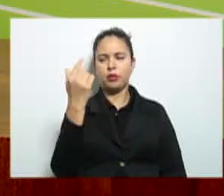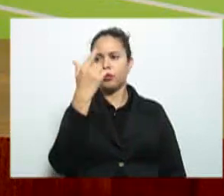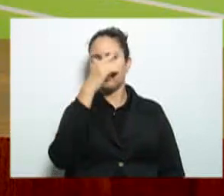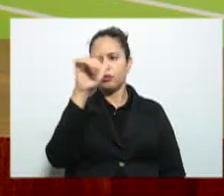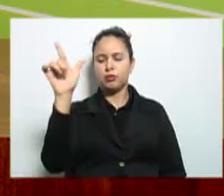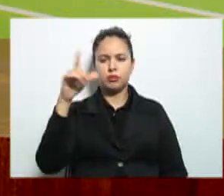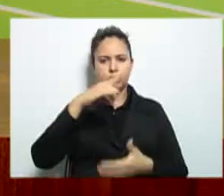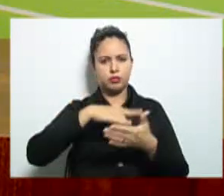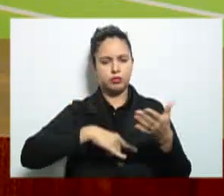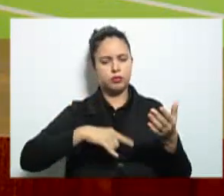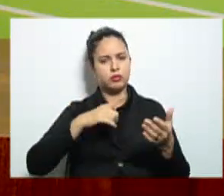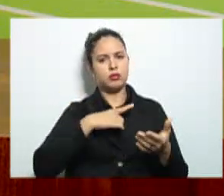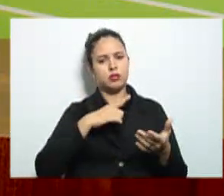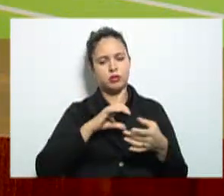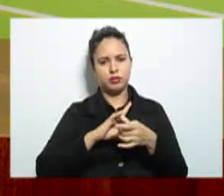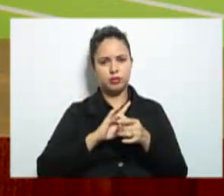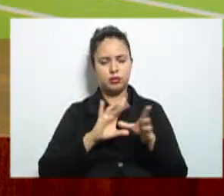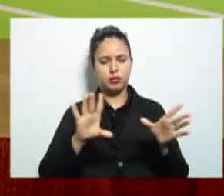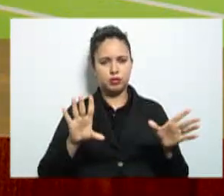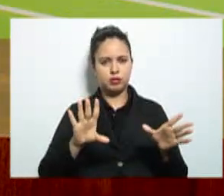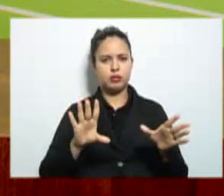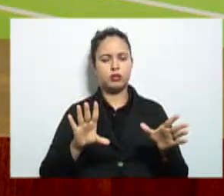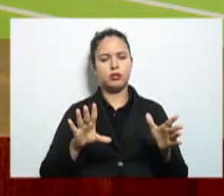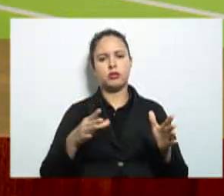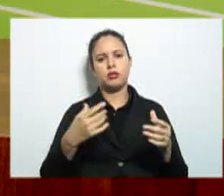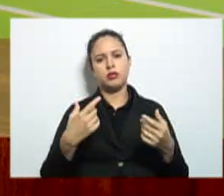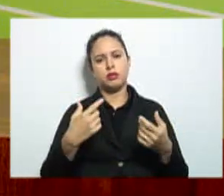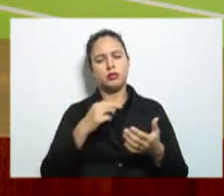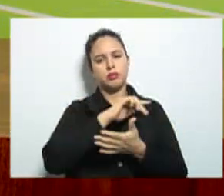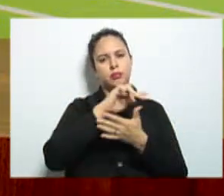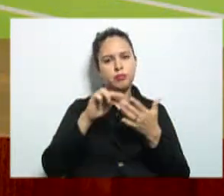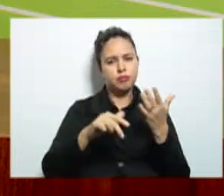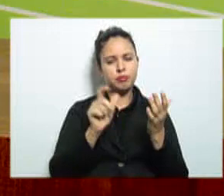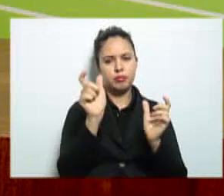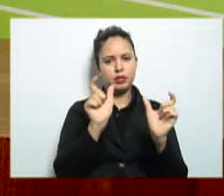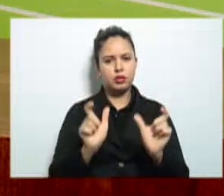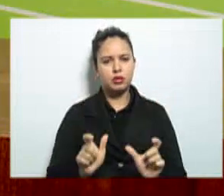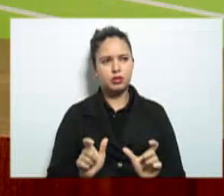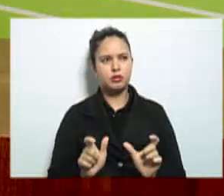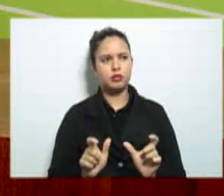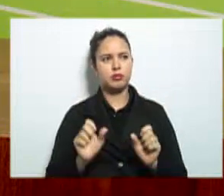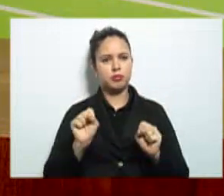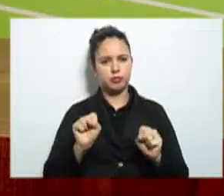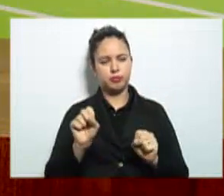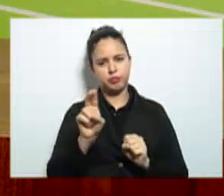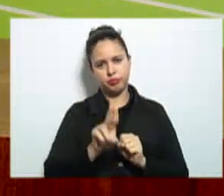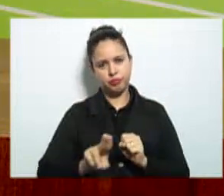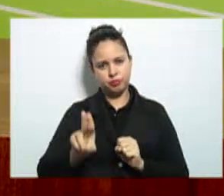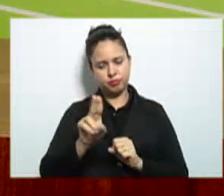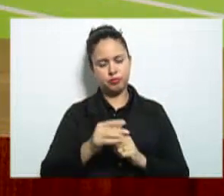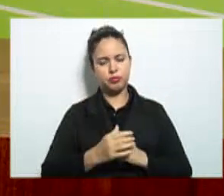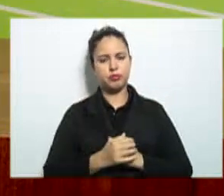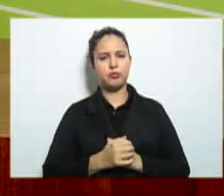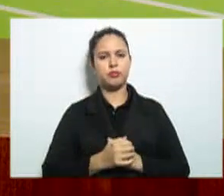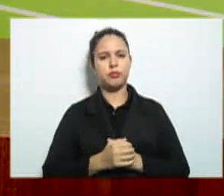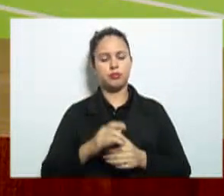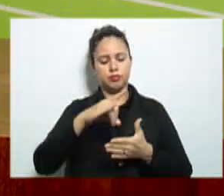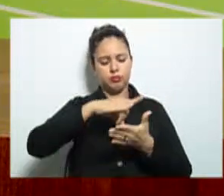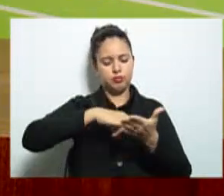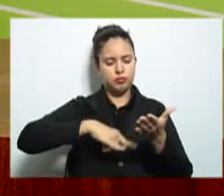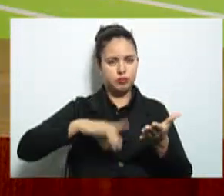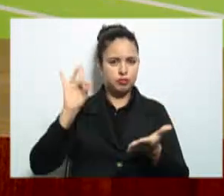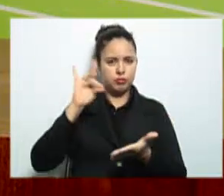têm mais liberdade, podem utilizar cordialmente, atentamente, etc. Mas nestes documentos oficiais,